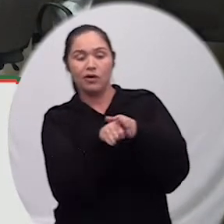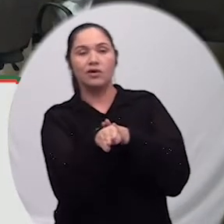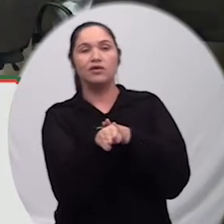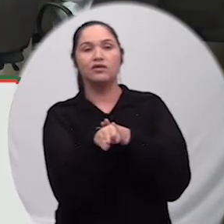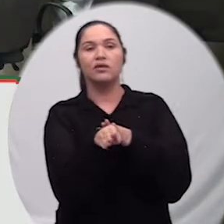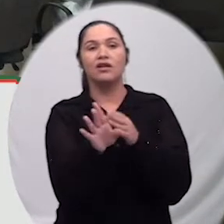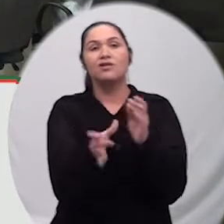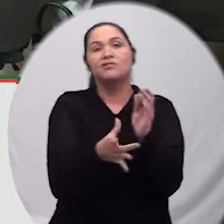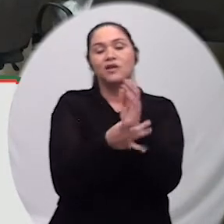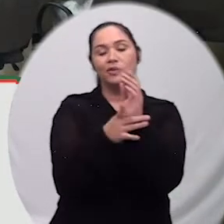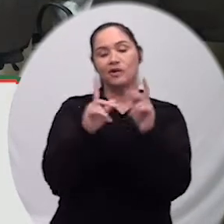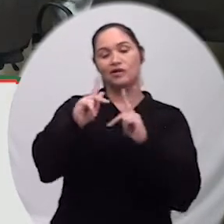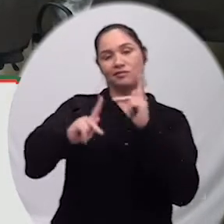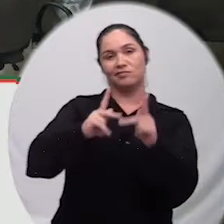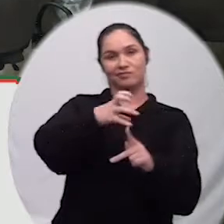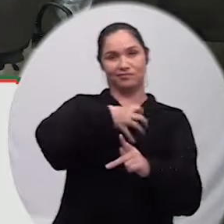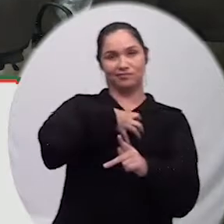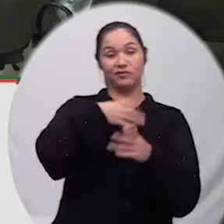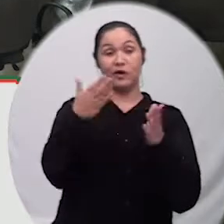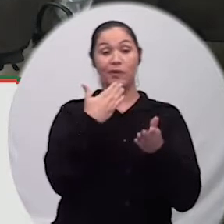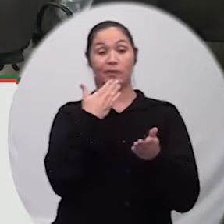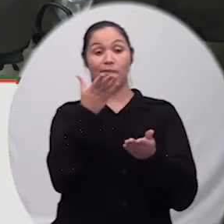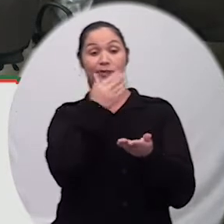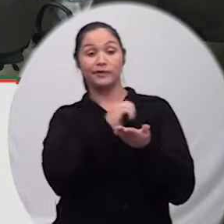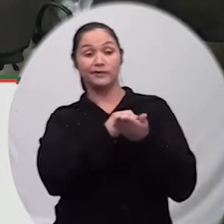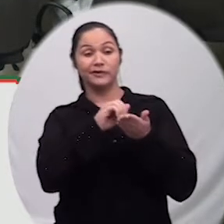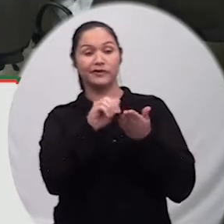Solicito agora para que faça a leitura de expediente.